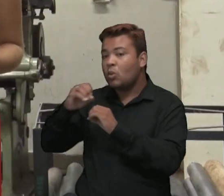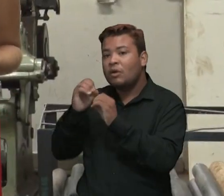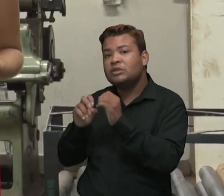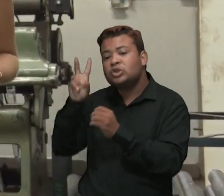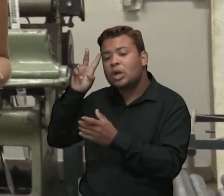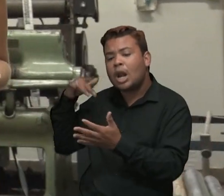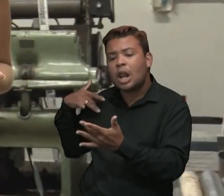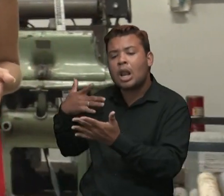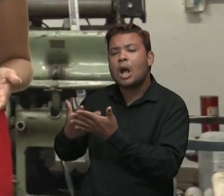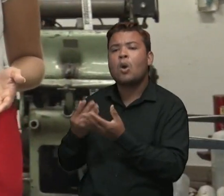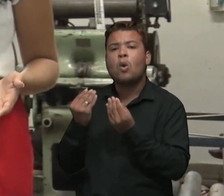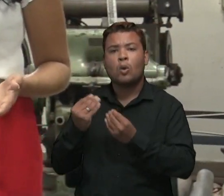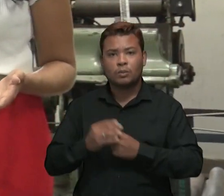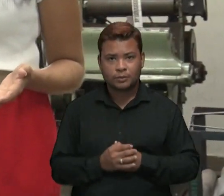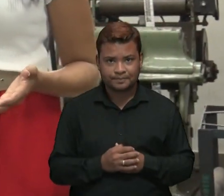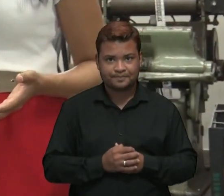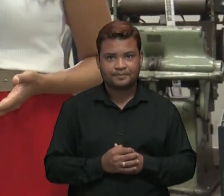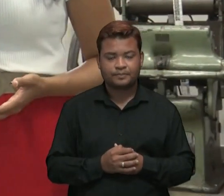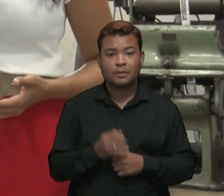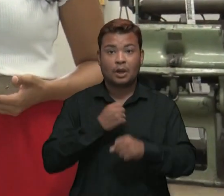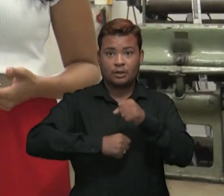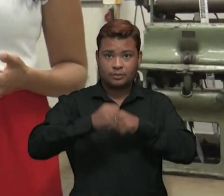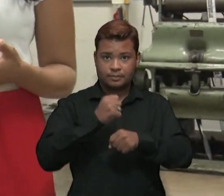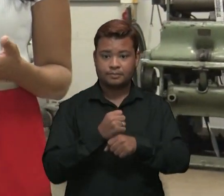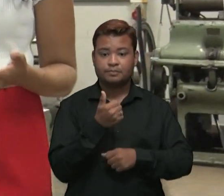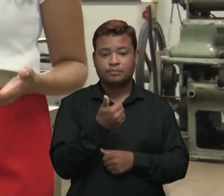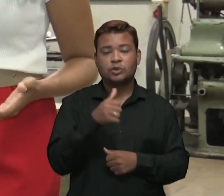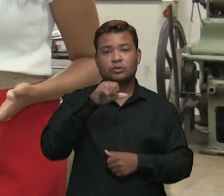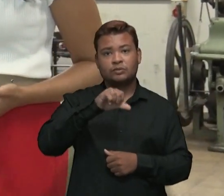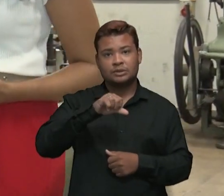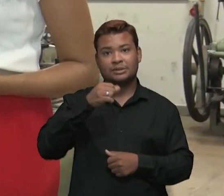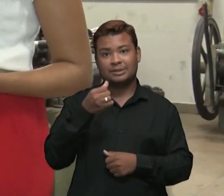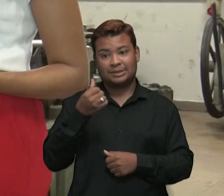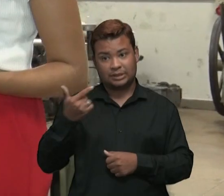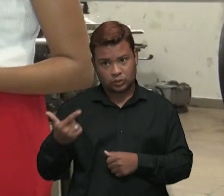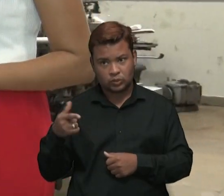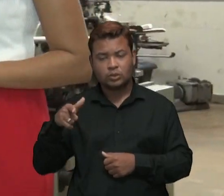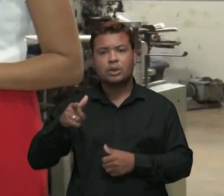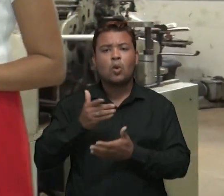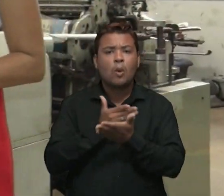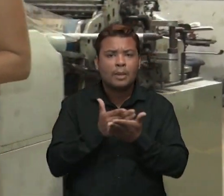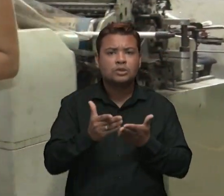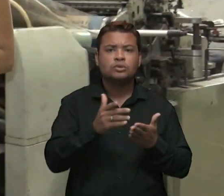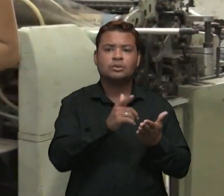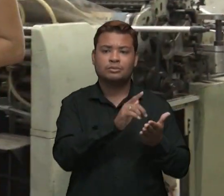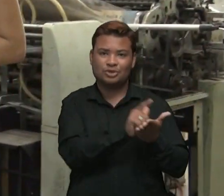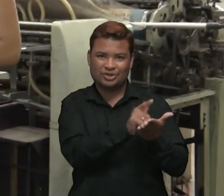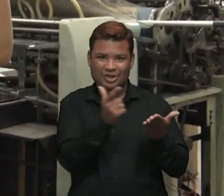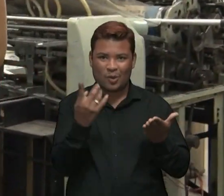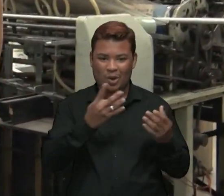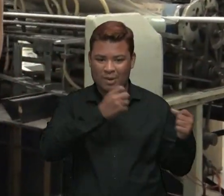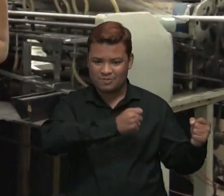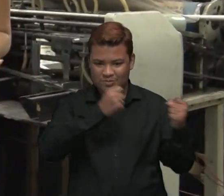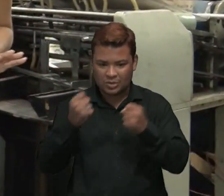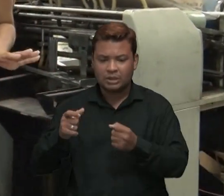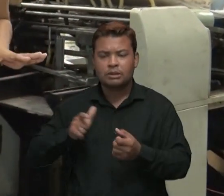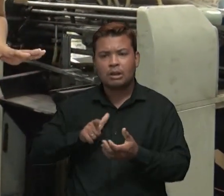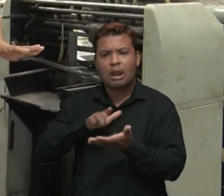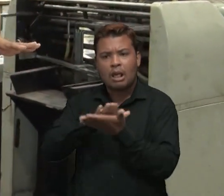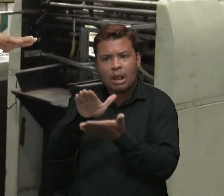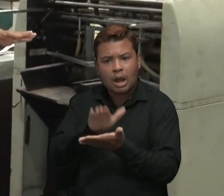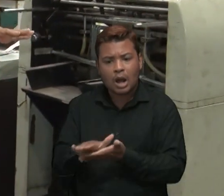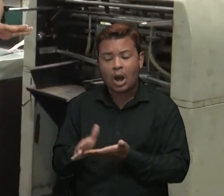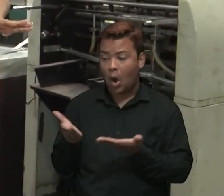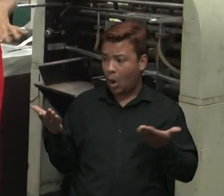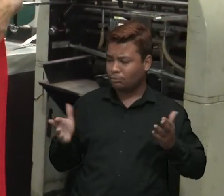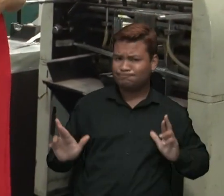Em 1962, ano em que começou a circular o jornal Quarto Poder, o processo de produção era bem diferente do que